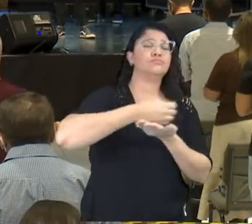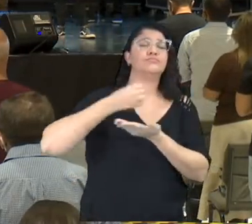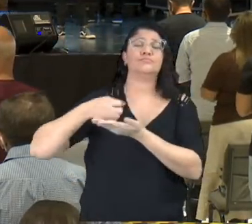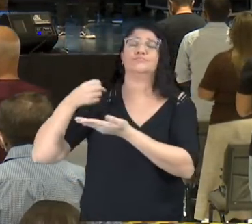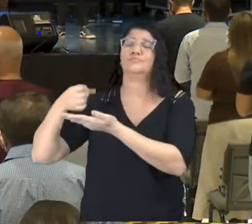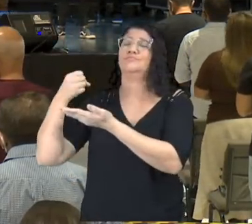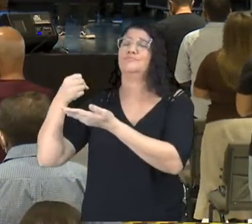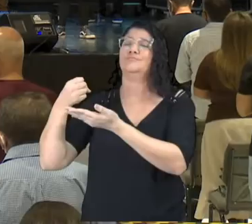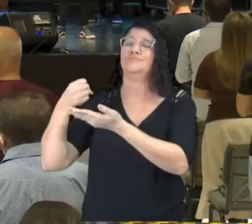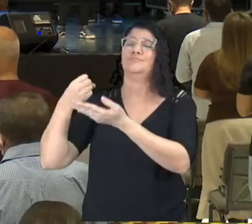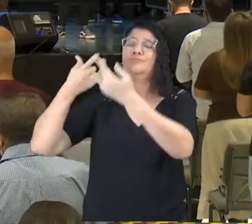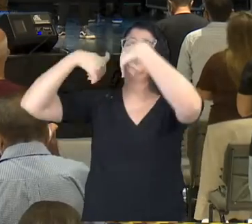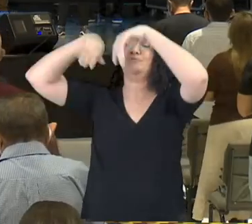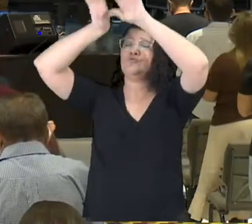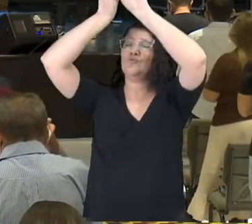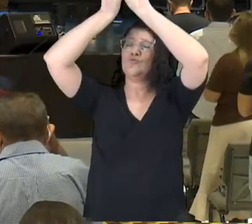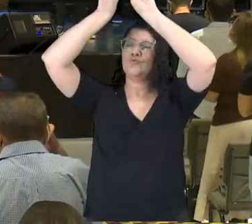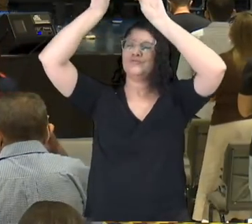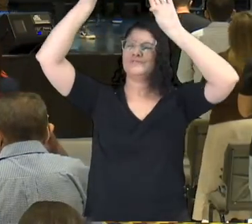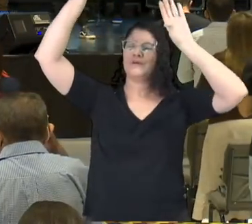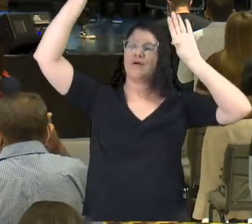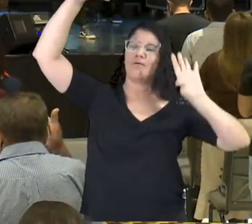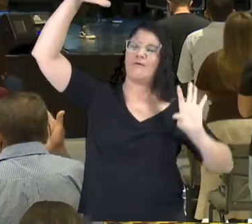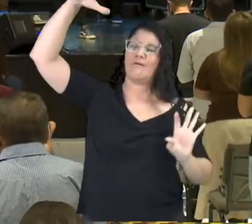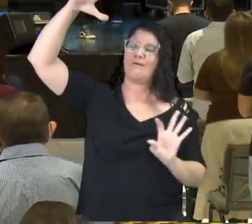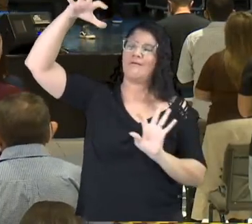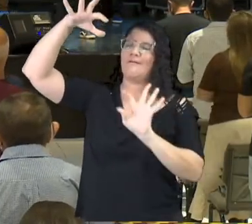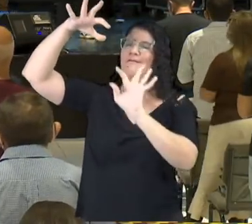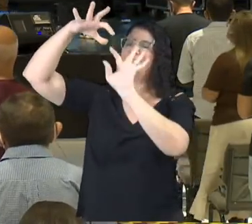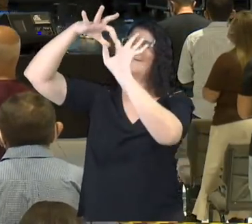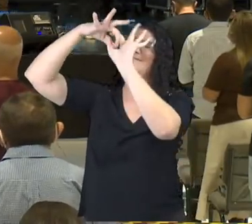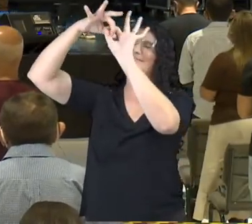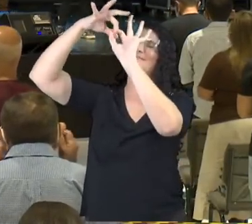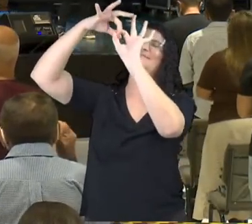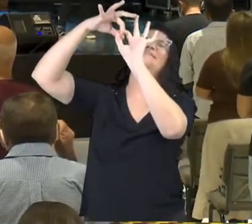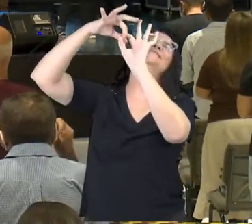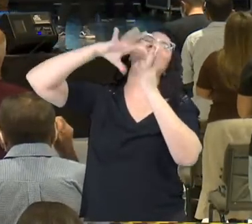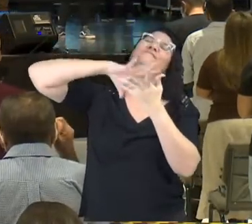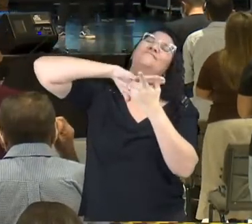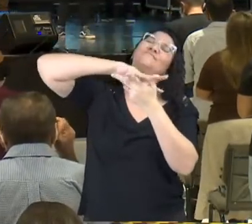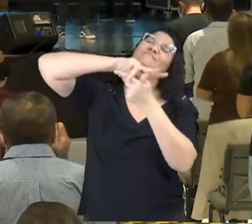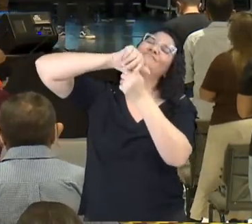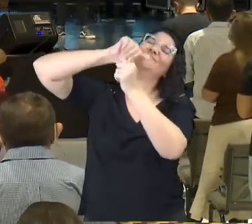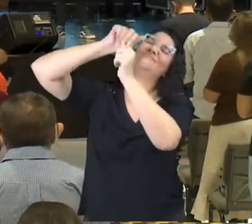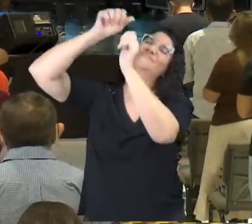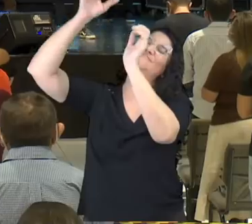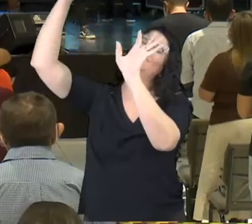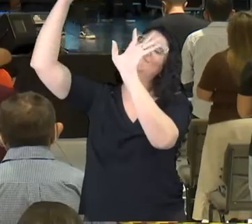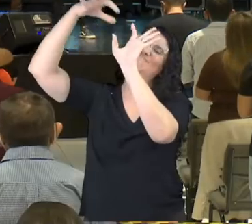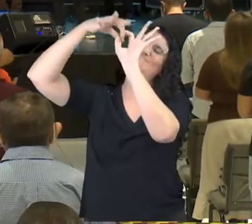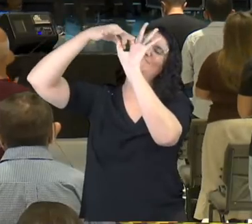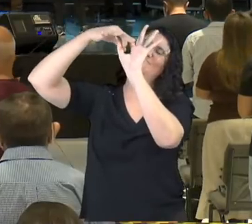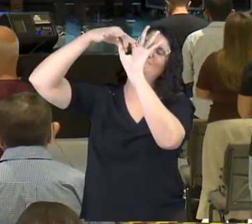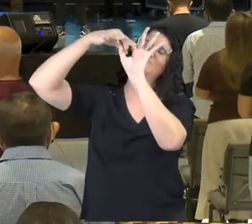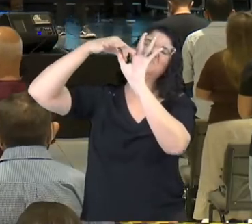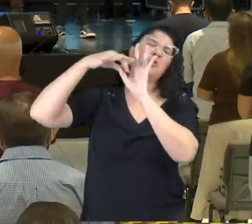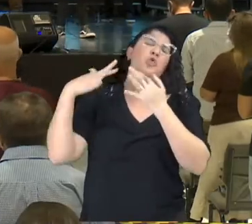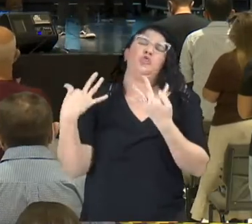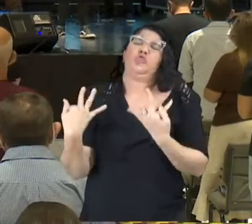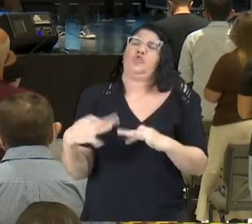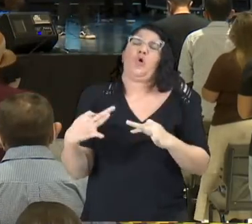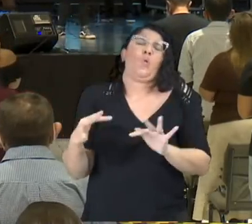e o céu beijar a terra, e vivermos eternamente, Senhor, no teu reino implantado, sem dor, sem